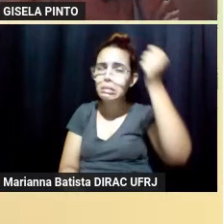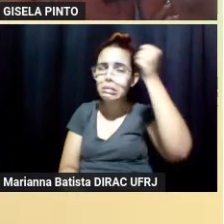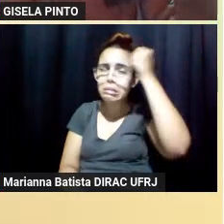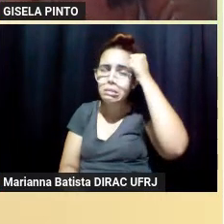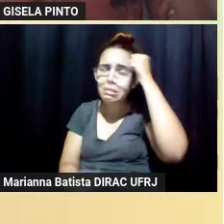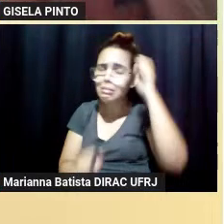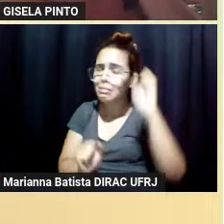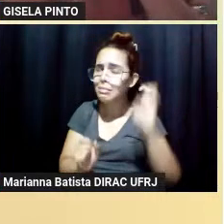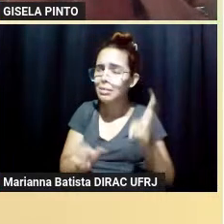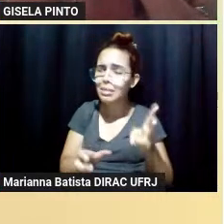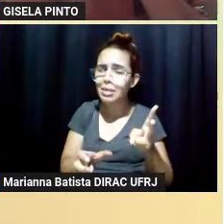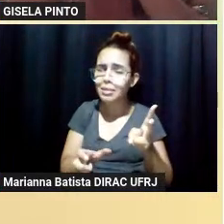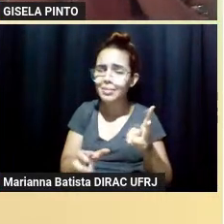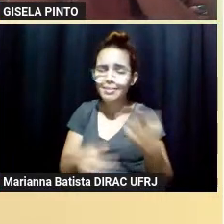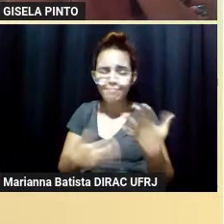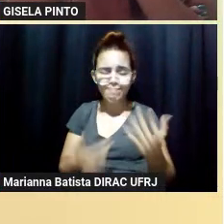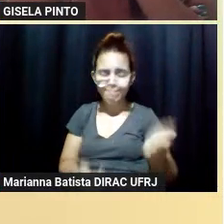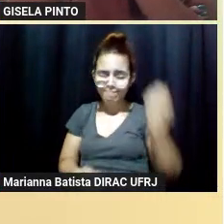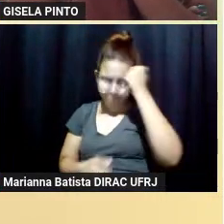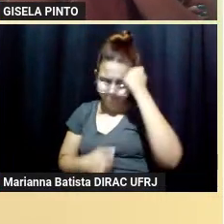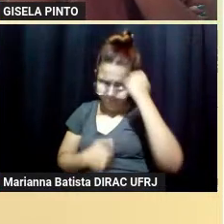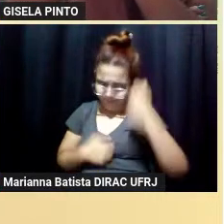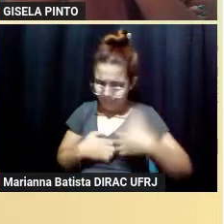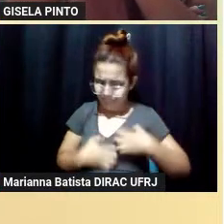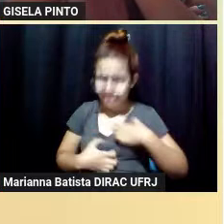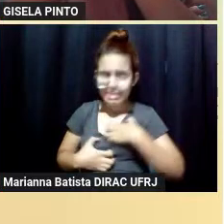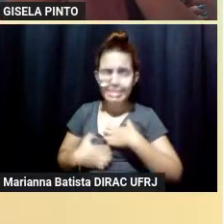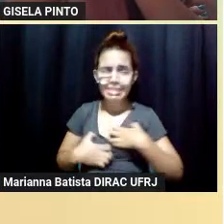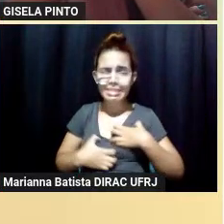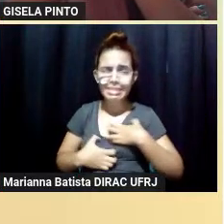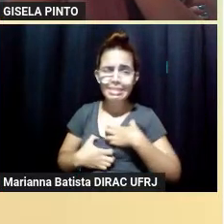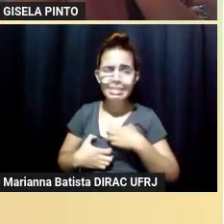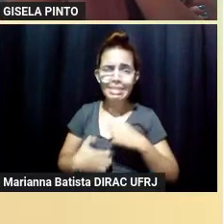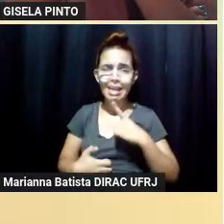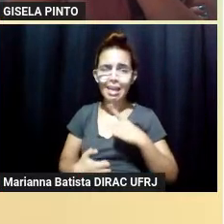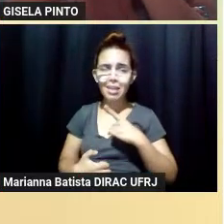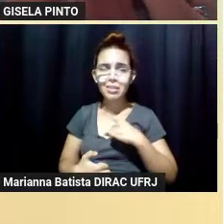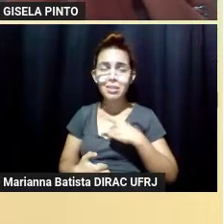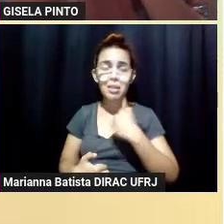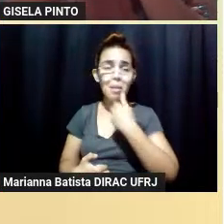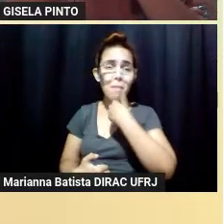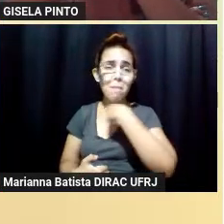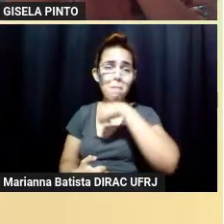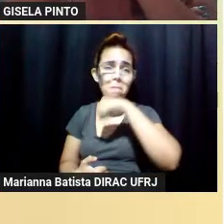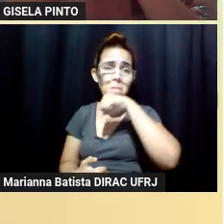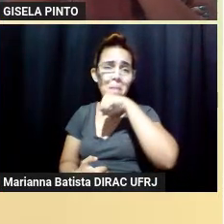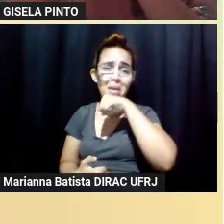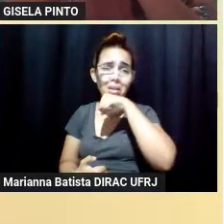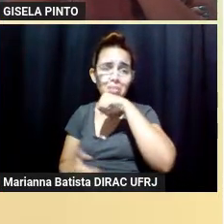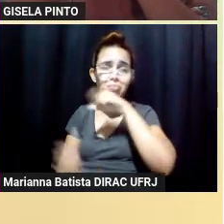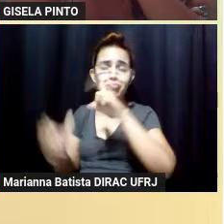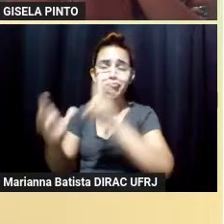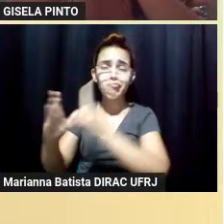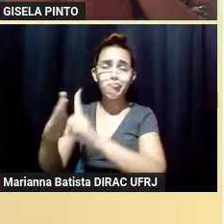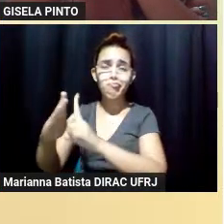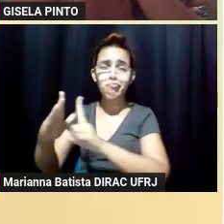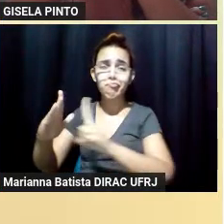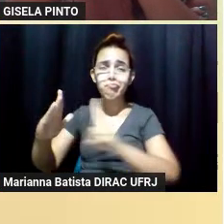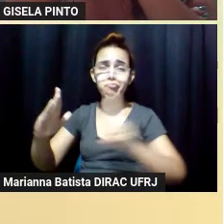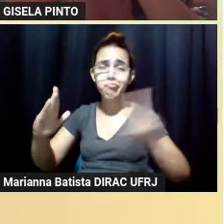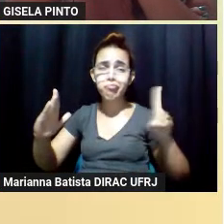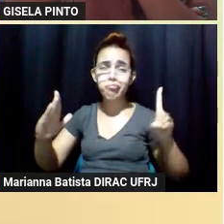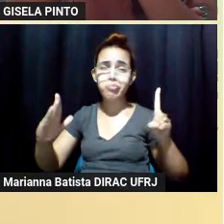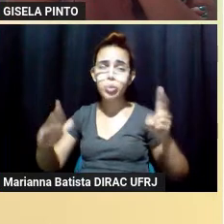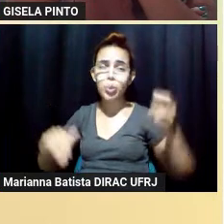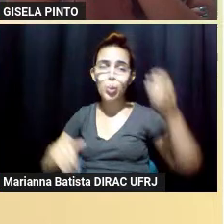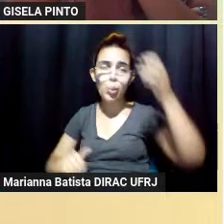ser, né? Um ser que assombra. E a culpa, a ausência, e aí você começa